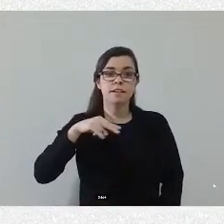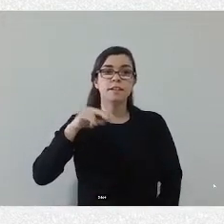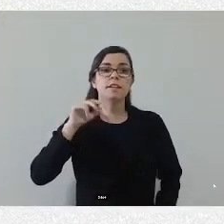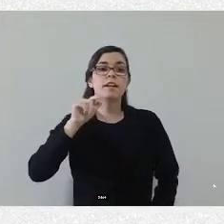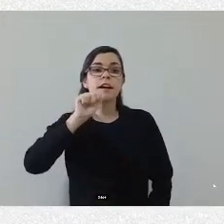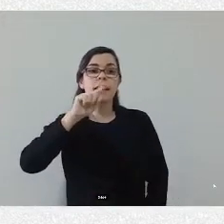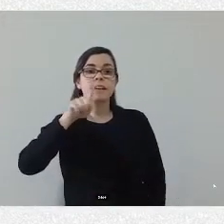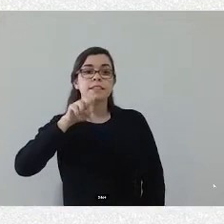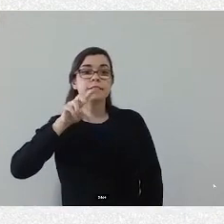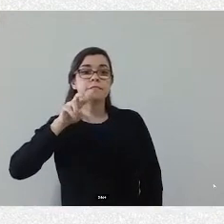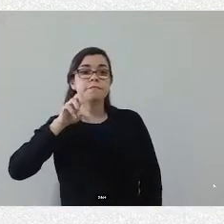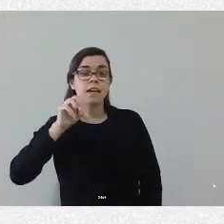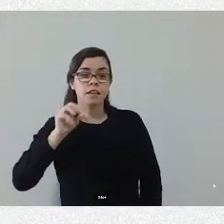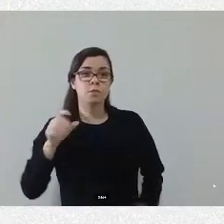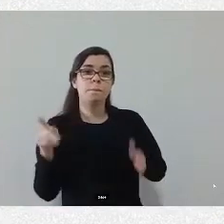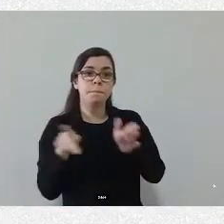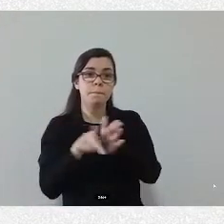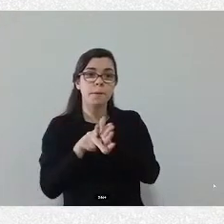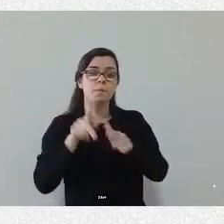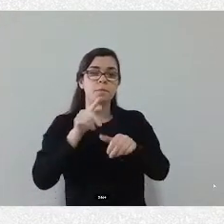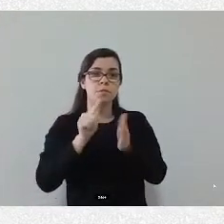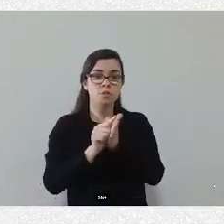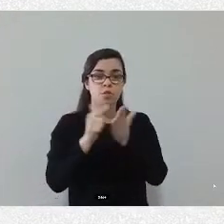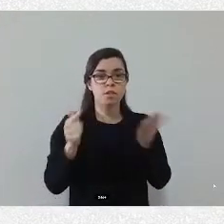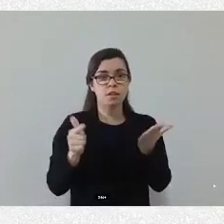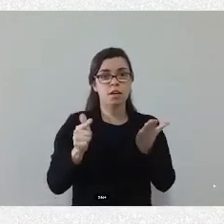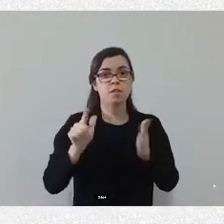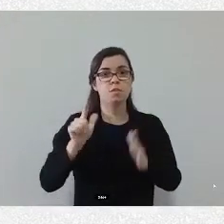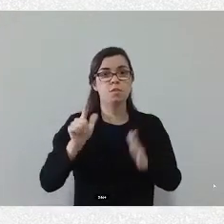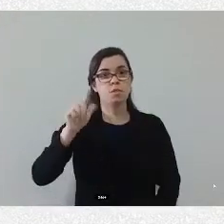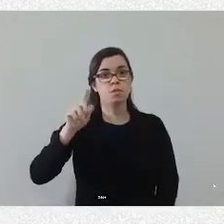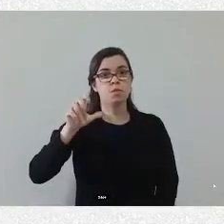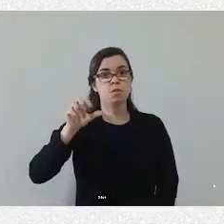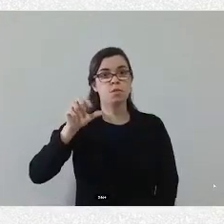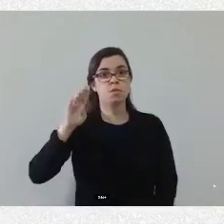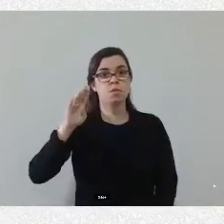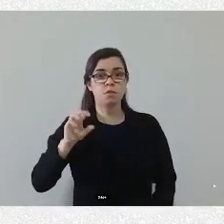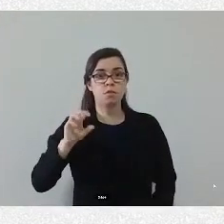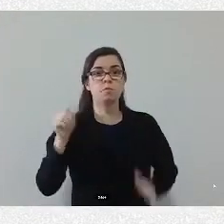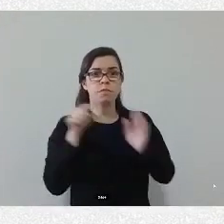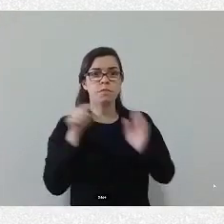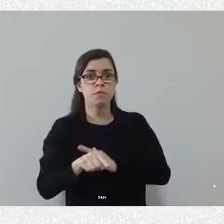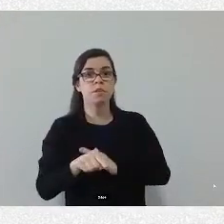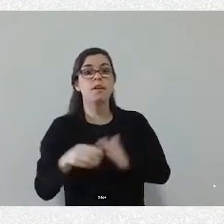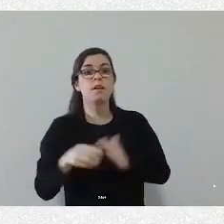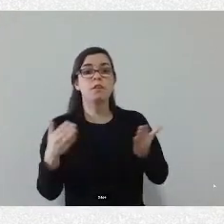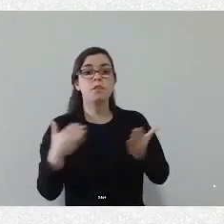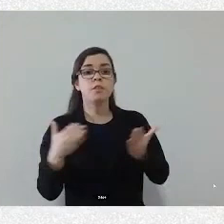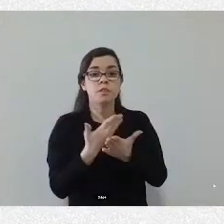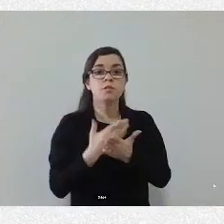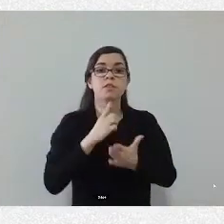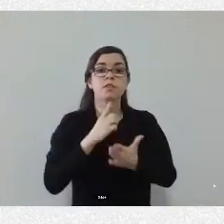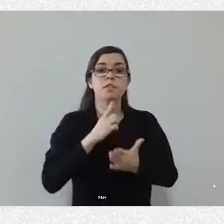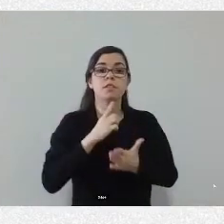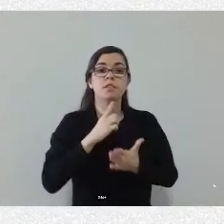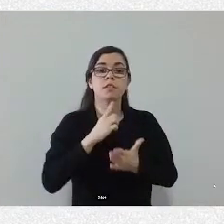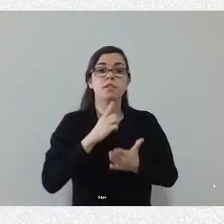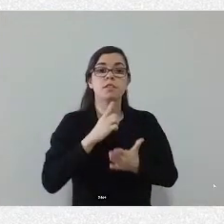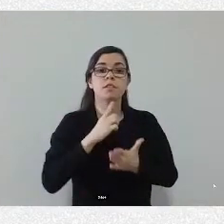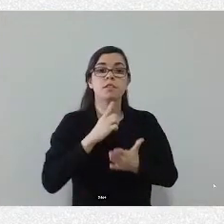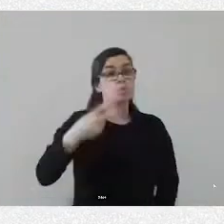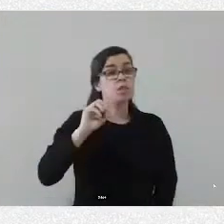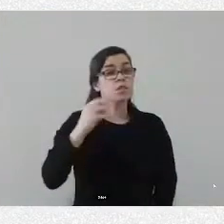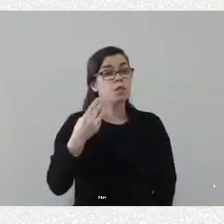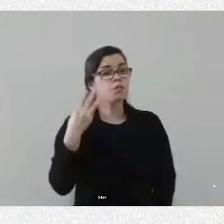são 2 perguntas. Nesse estudo, serão aplicadas quantas doses da Pfizer? 2 ou 3? Com quais intervalos? E a outra é,